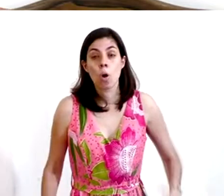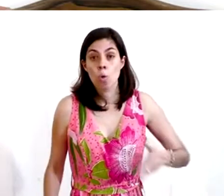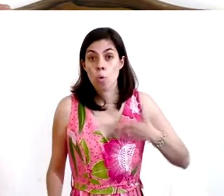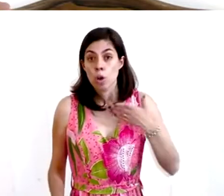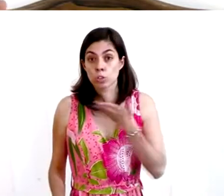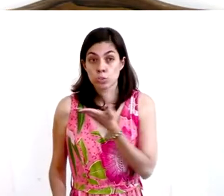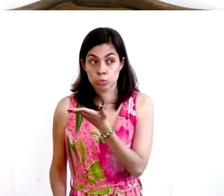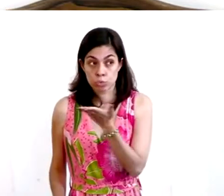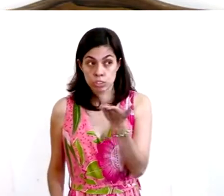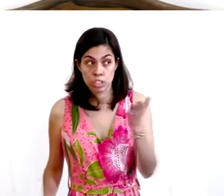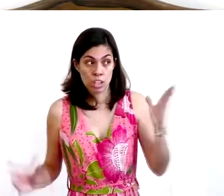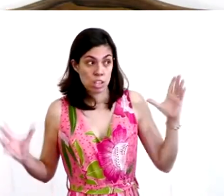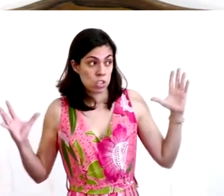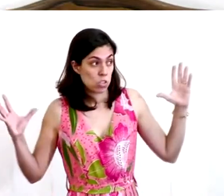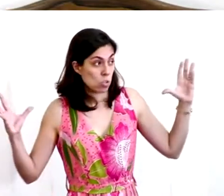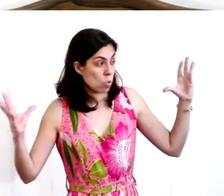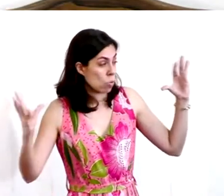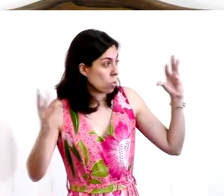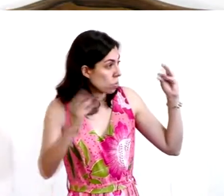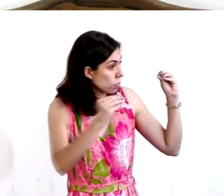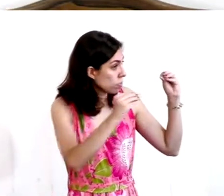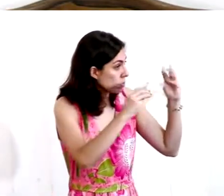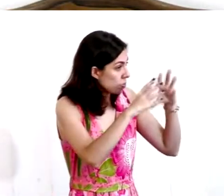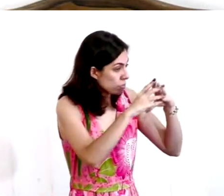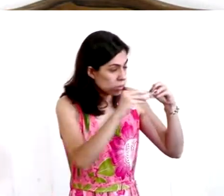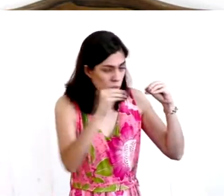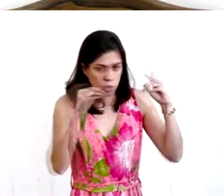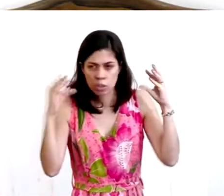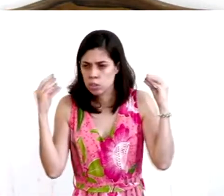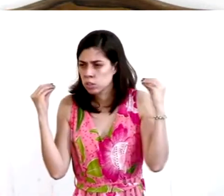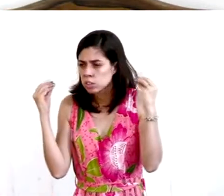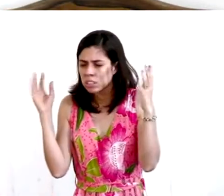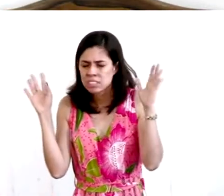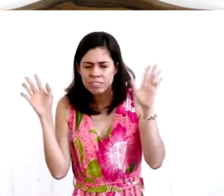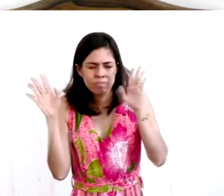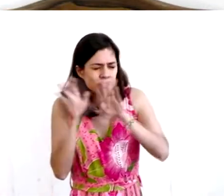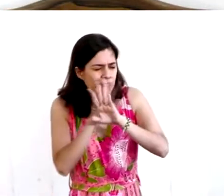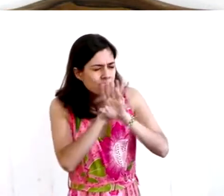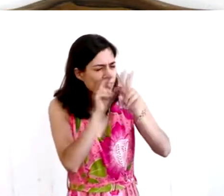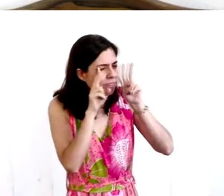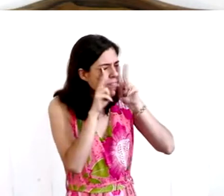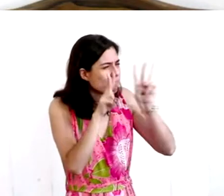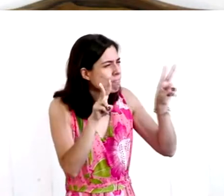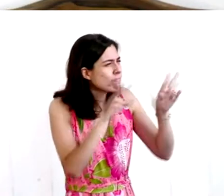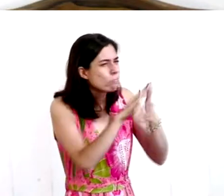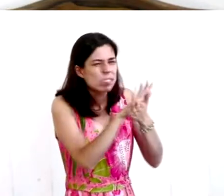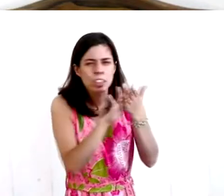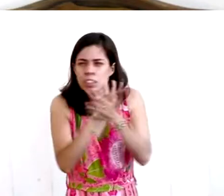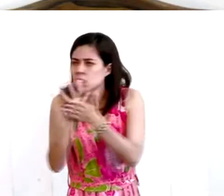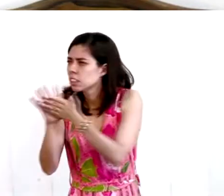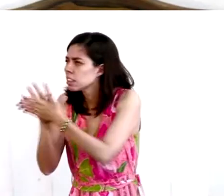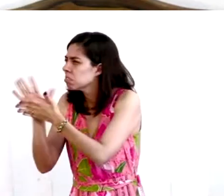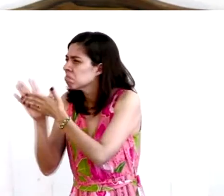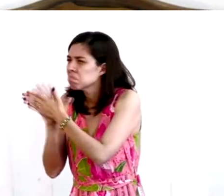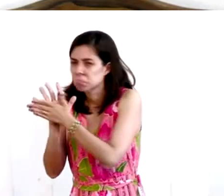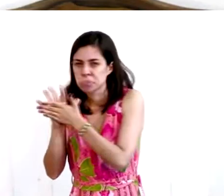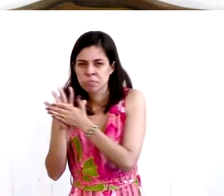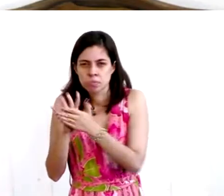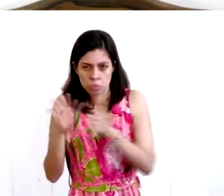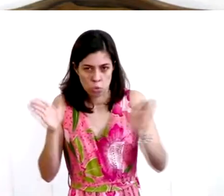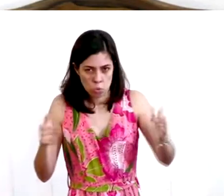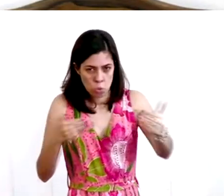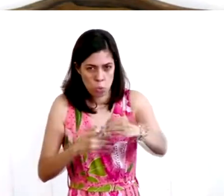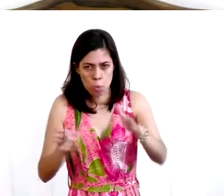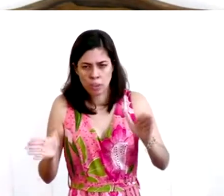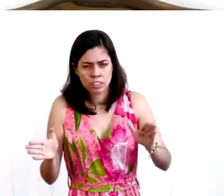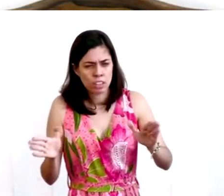redor. Quando você está no escuro, você nem vê nada cerca de você, nem suas mãos. Quando você está no escuro, você